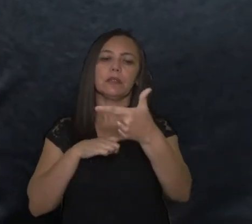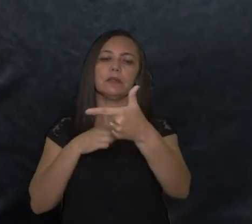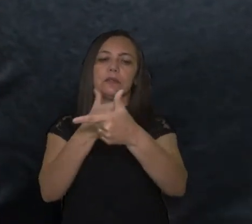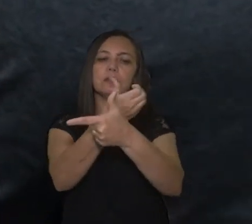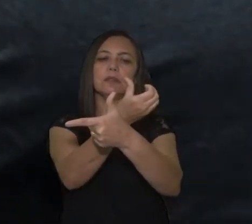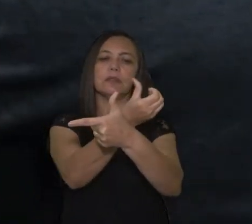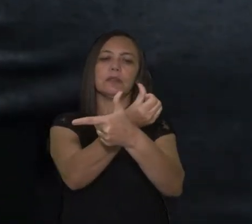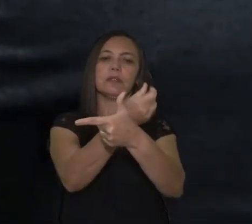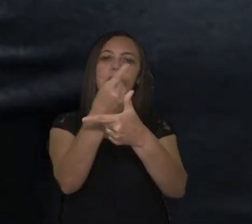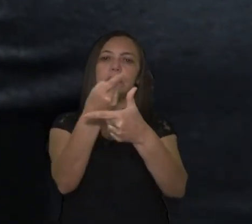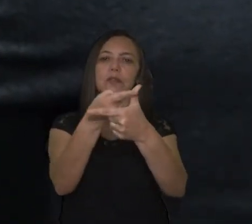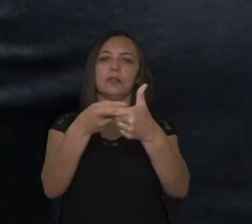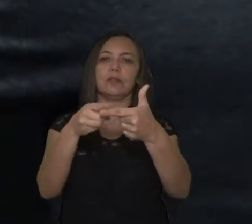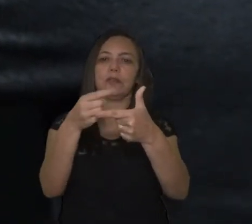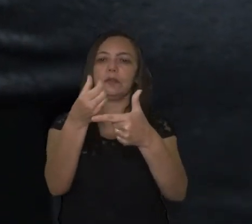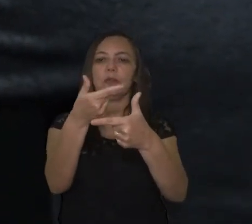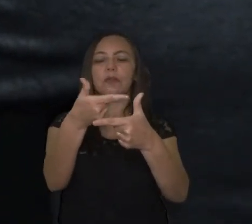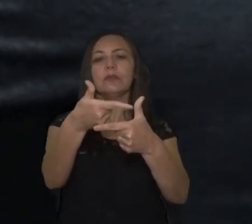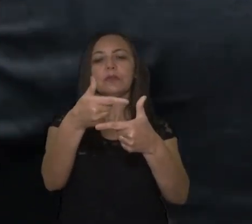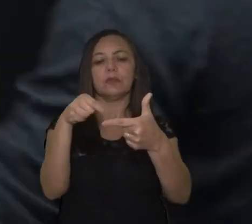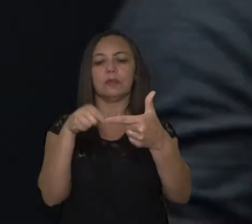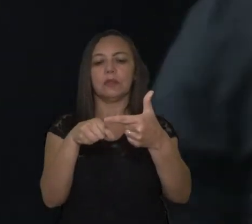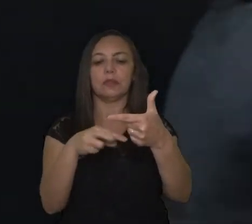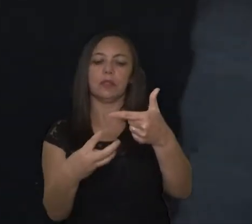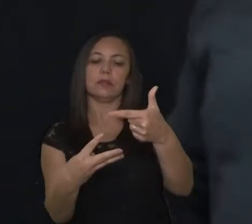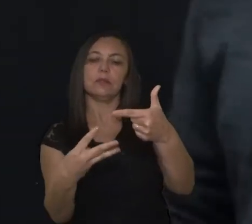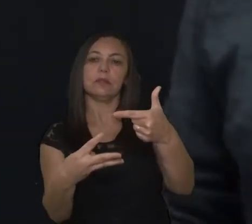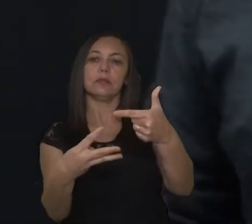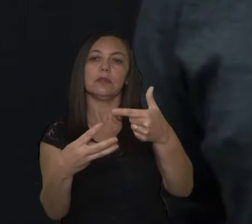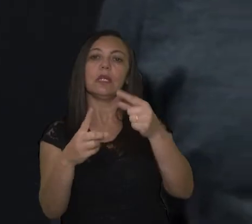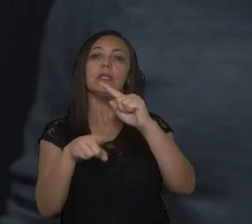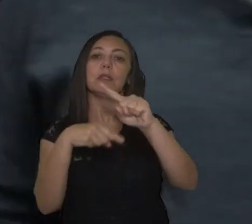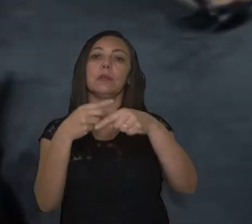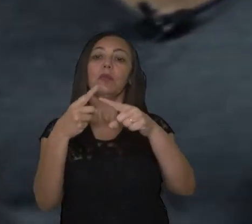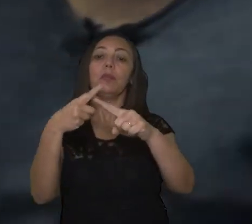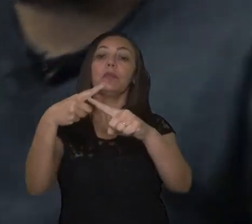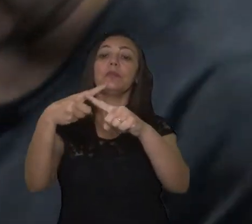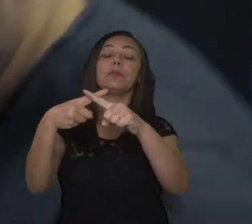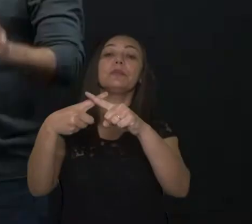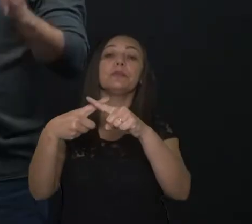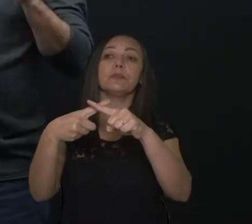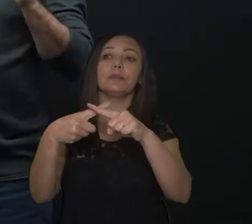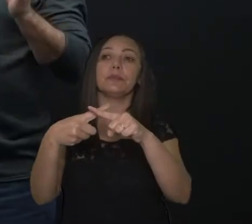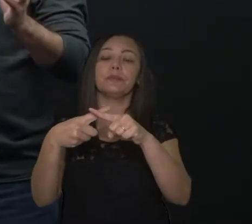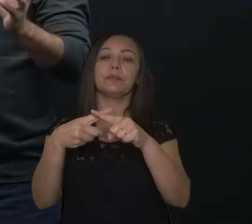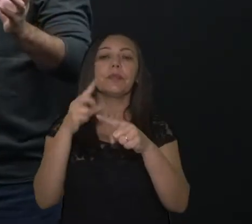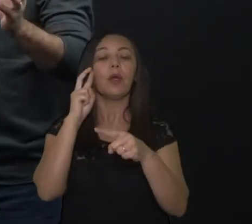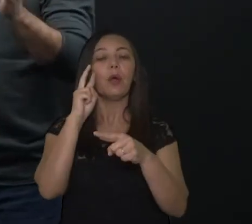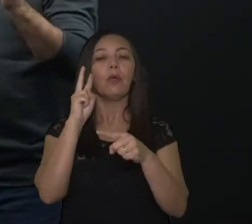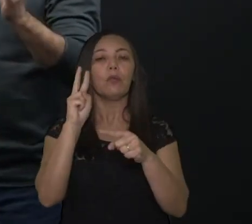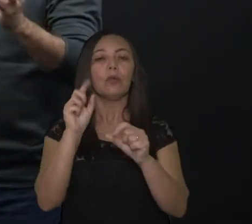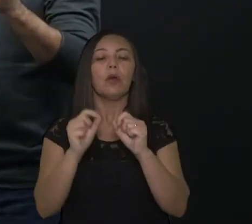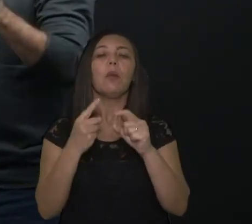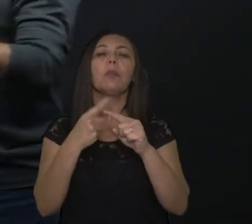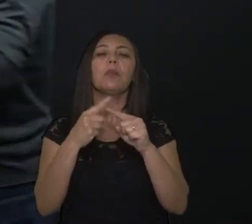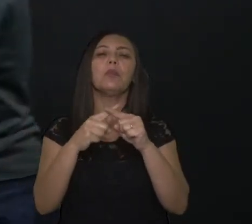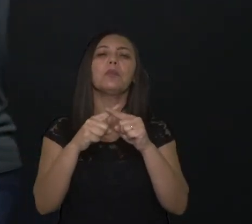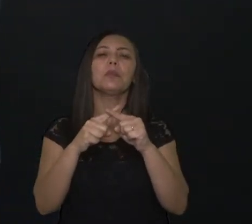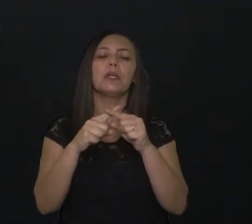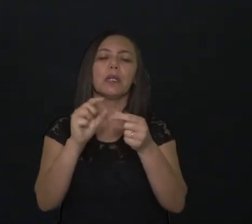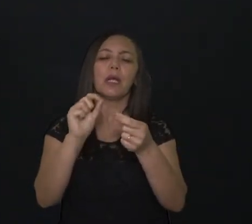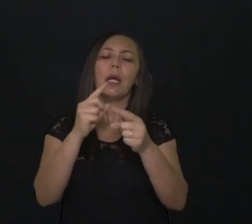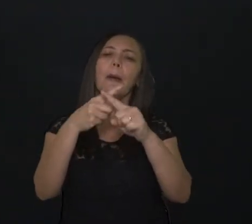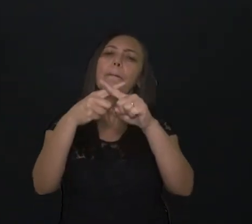tenho 6 dividido por 2, que é 3, e eu vou multiplicar essa fração por 3. Então, olha só, gente, por que eu fiz